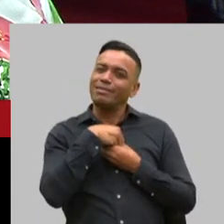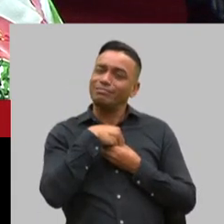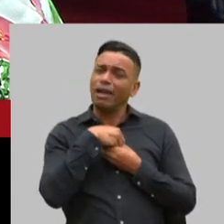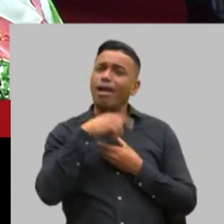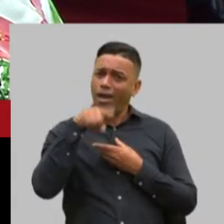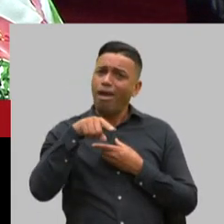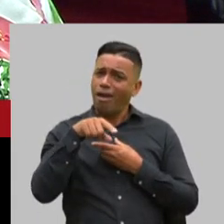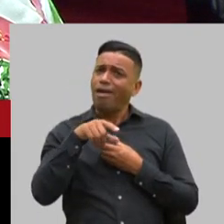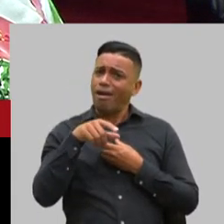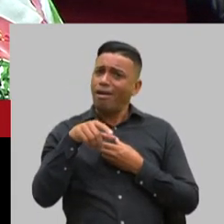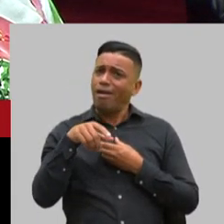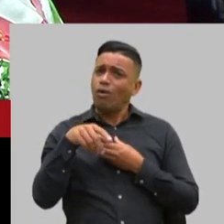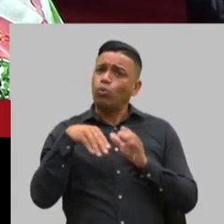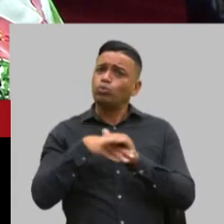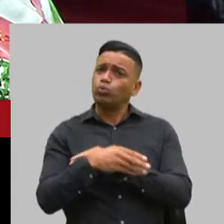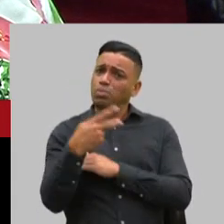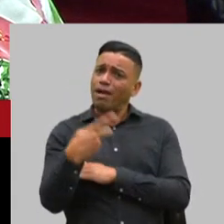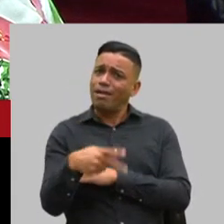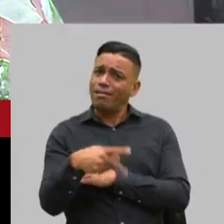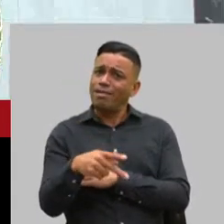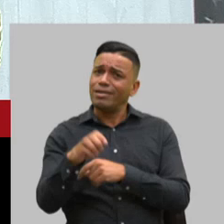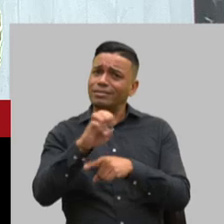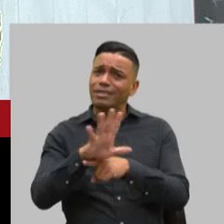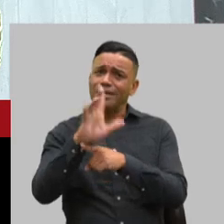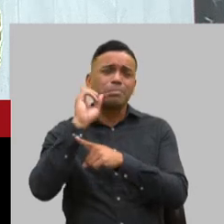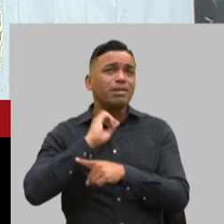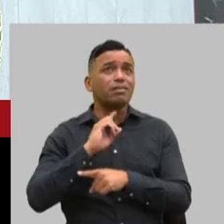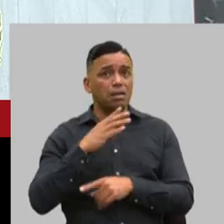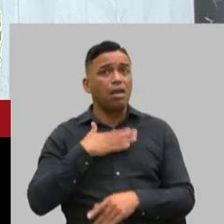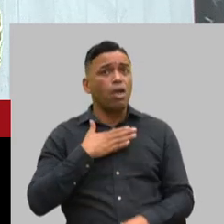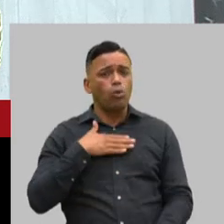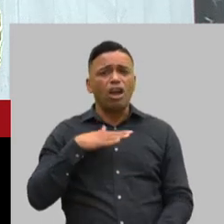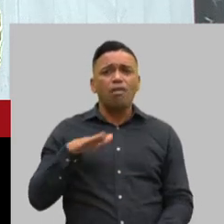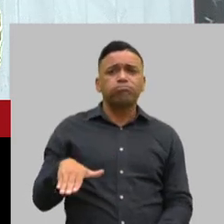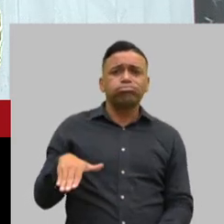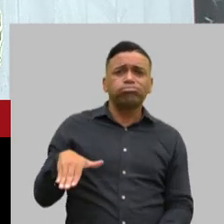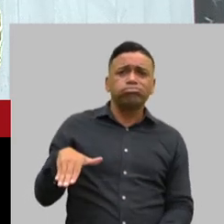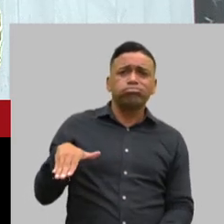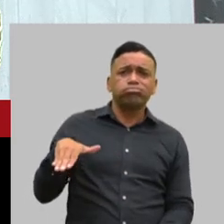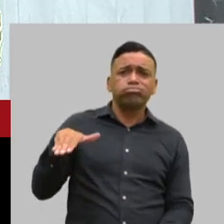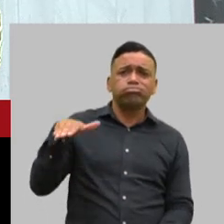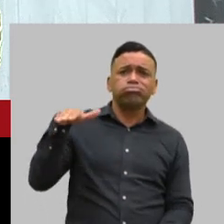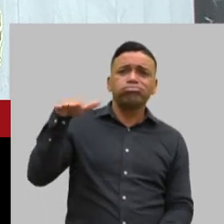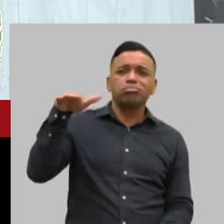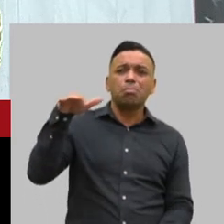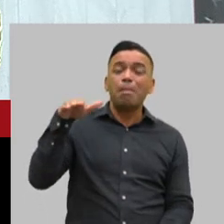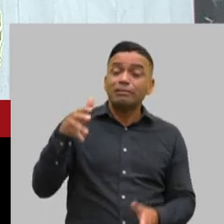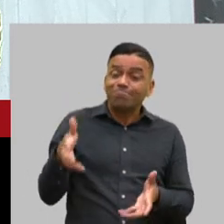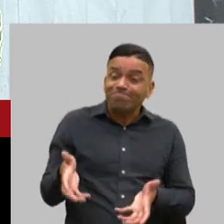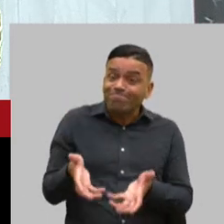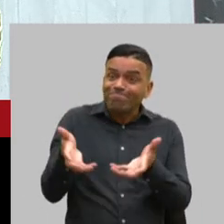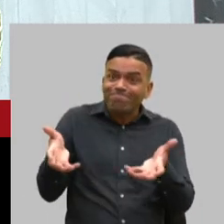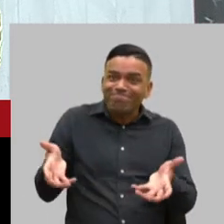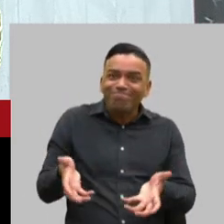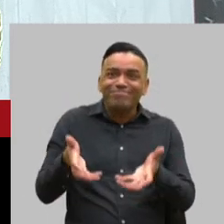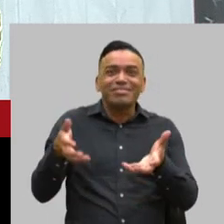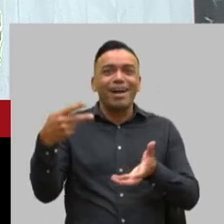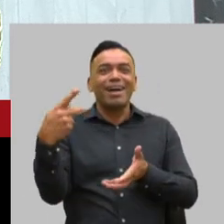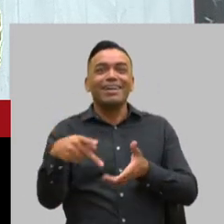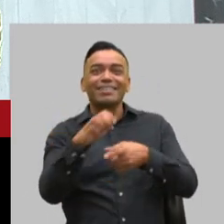tinha na minha infância, mas essa coisa foi instigada pelo sentido mineiro, das músicas, canções,